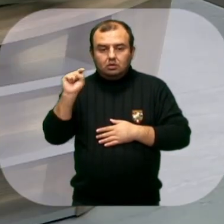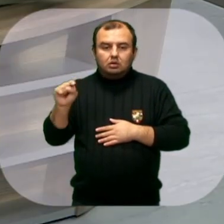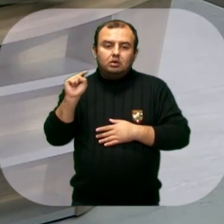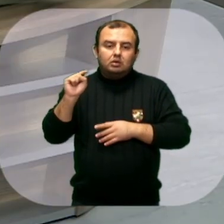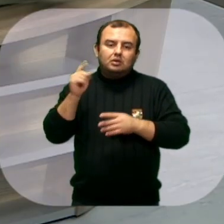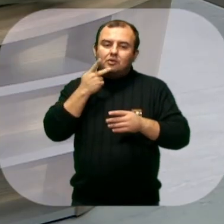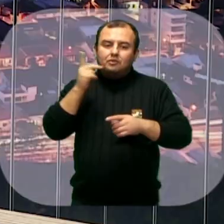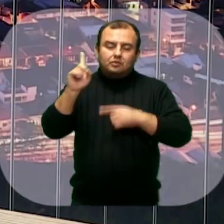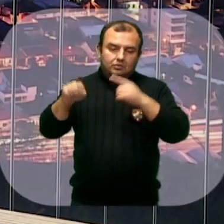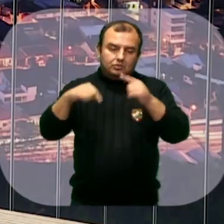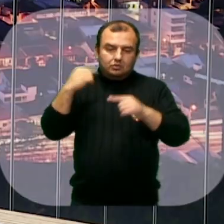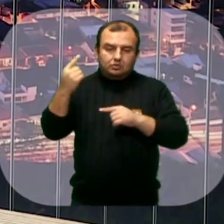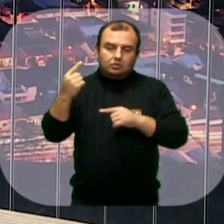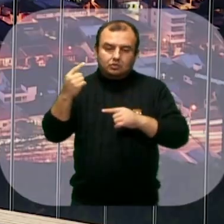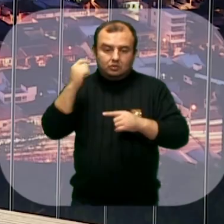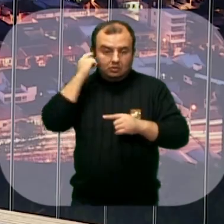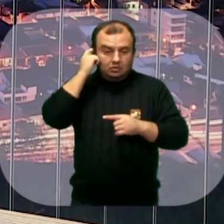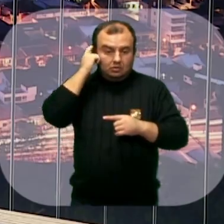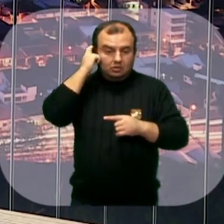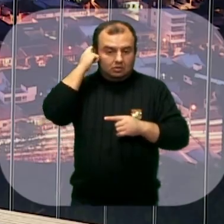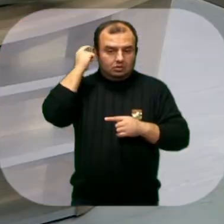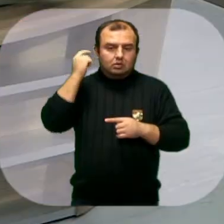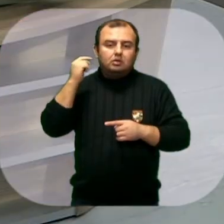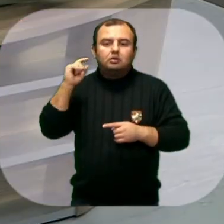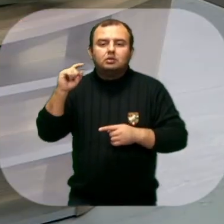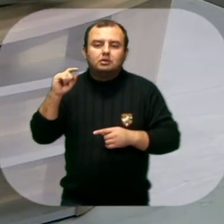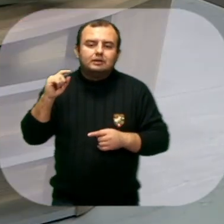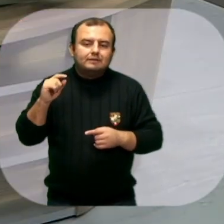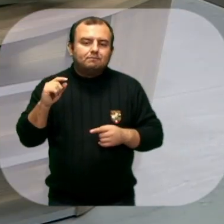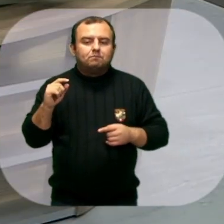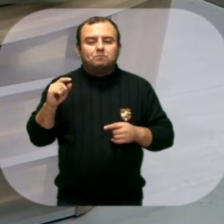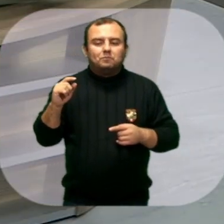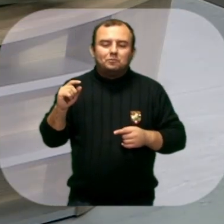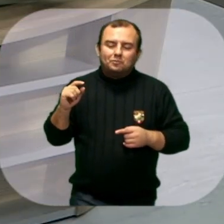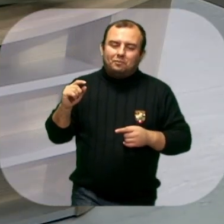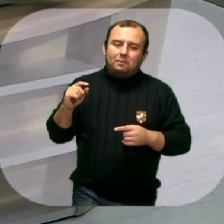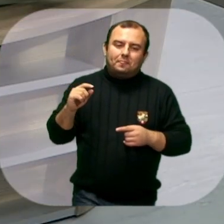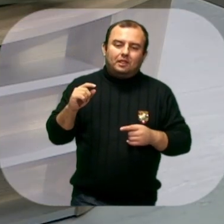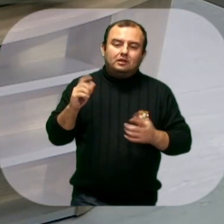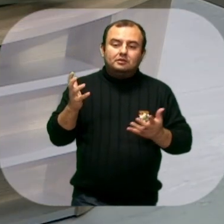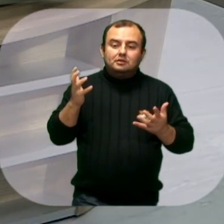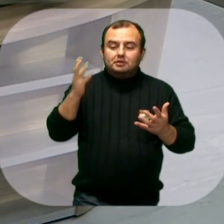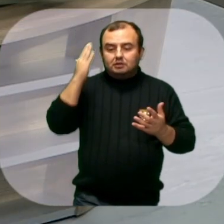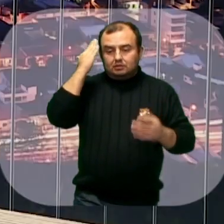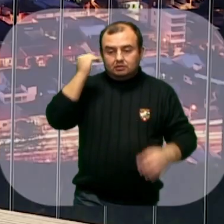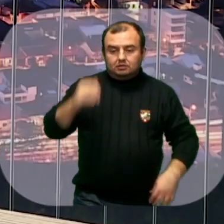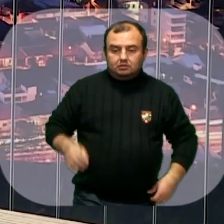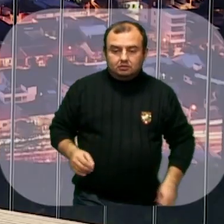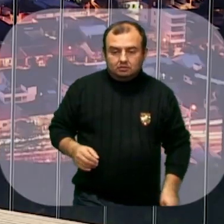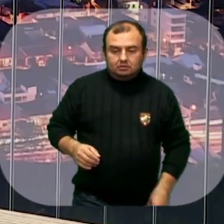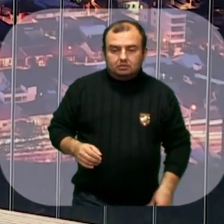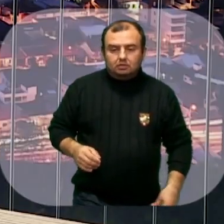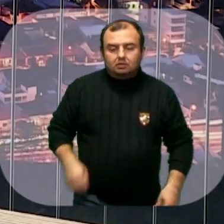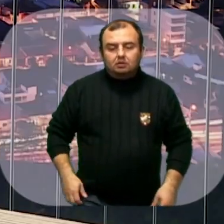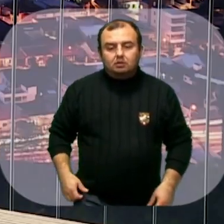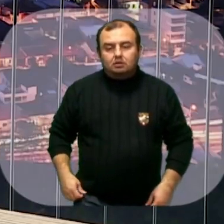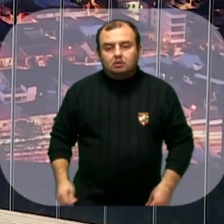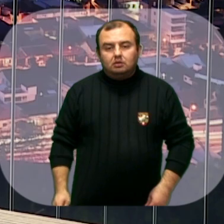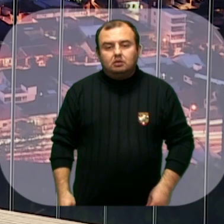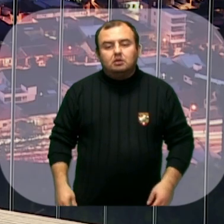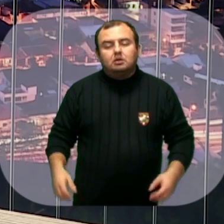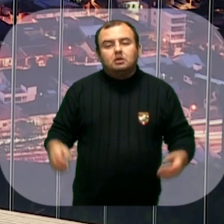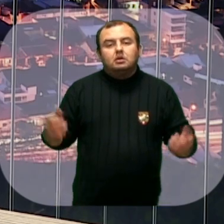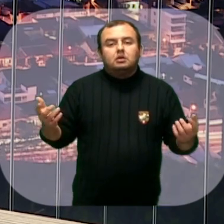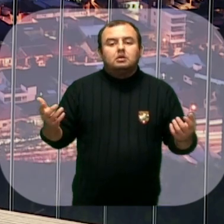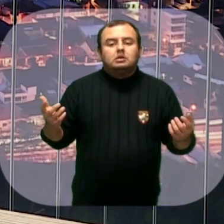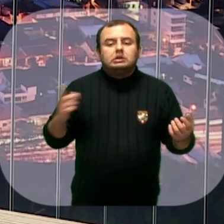eu quero falar contigo, mas então no outro atropelando, bloco. O que eu quero saber antes é o seguinte, dessa variedade